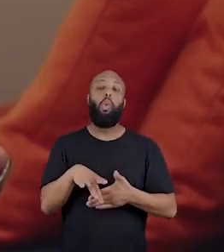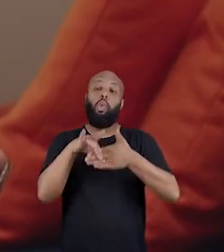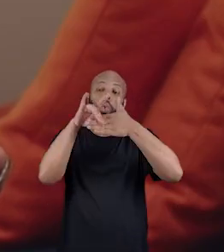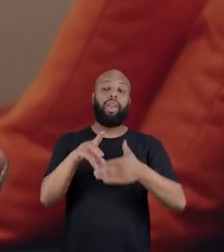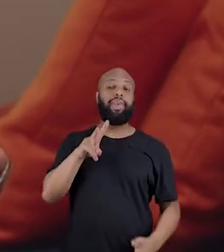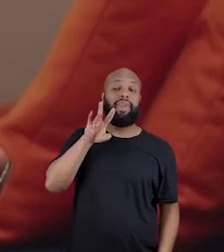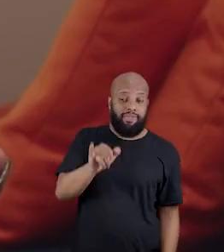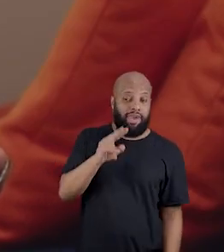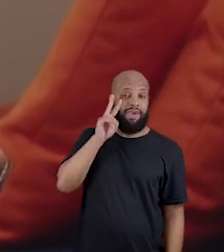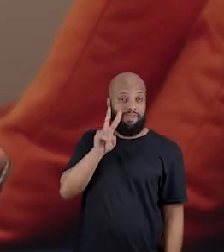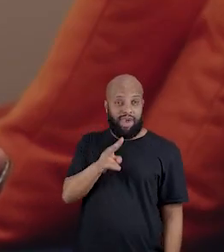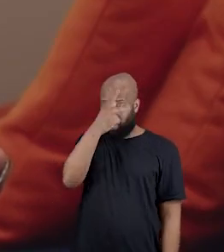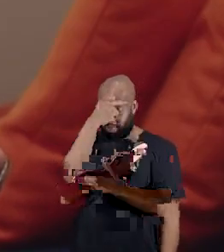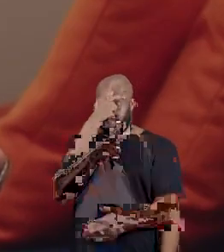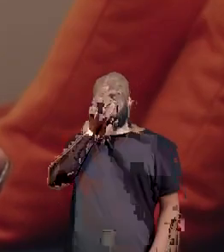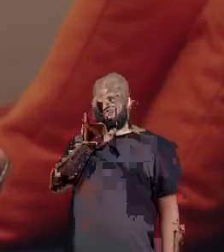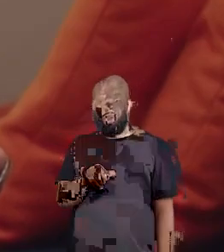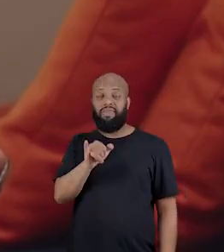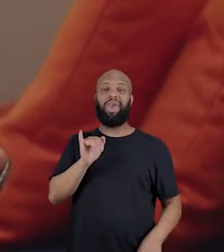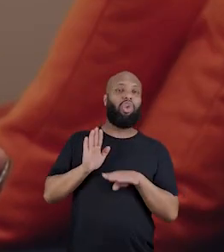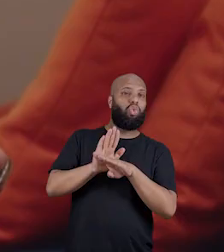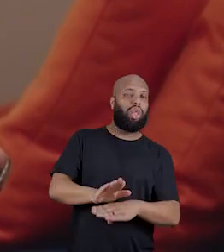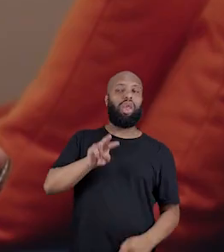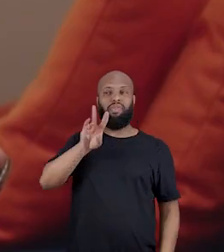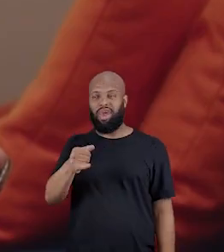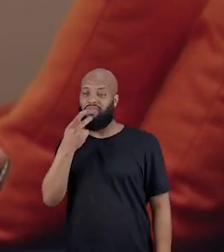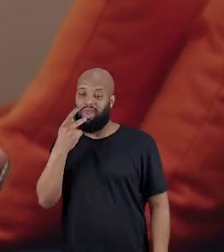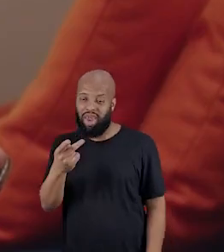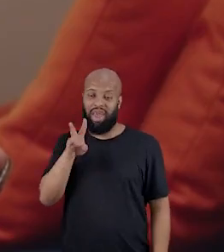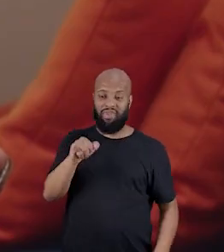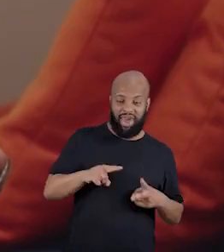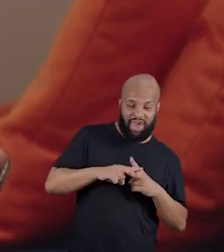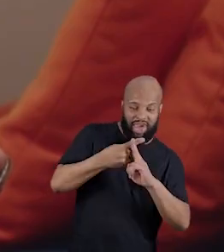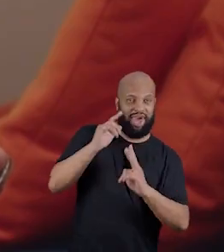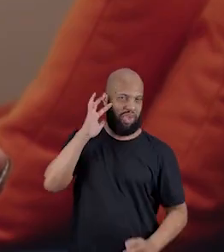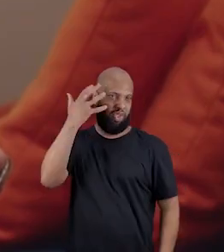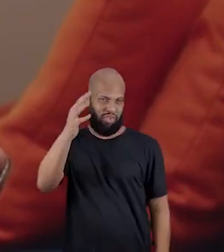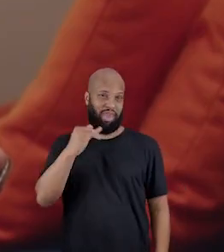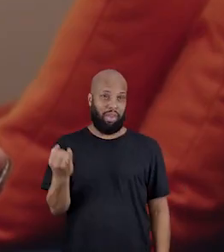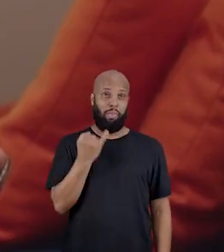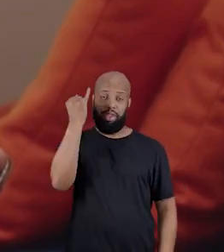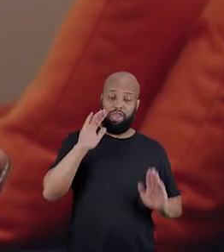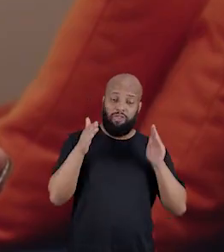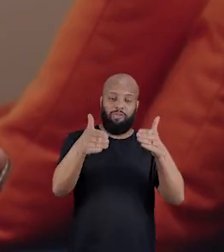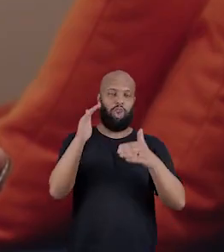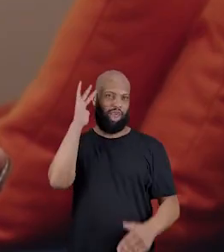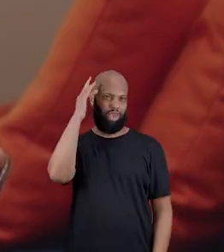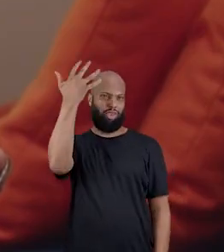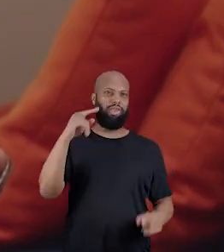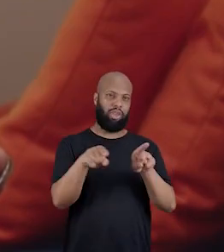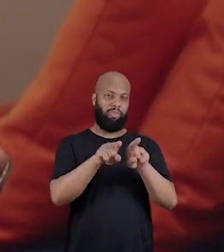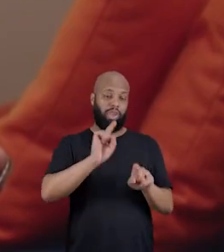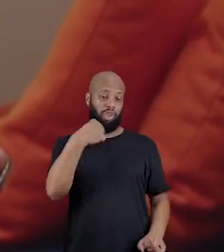líder aos erros, porque a gente aprender que, sim, gente, a gente está num ambiente de completa certeza, erros vão acontecer. O importante é que a